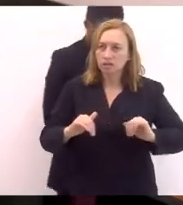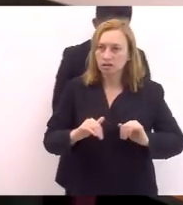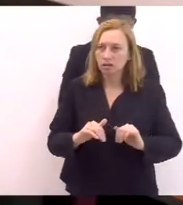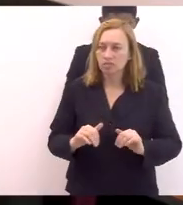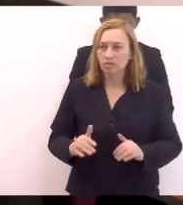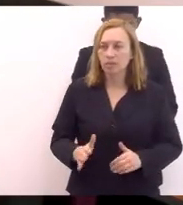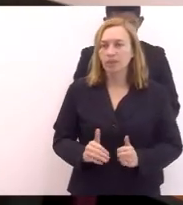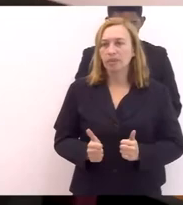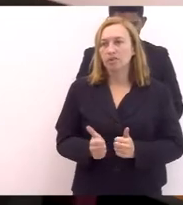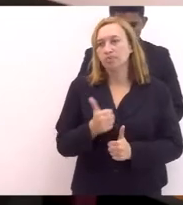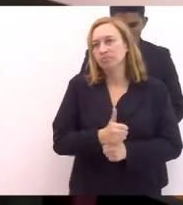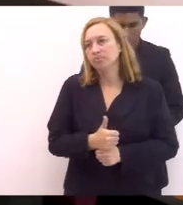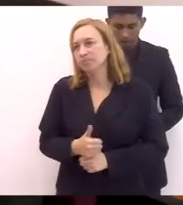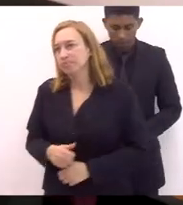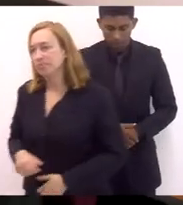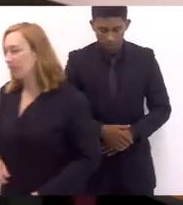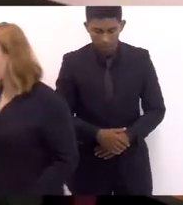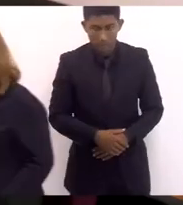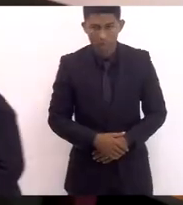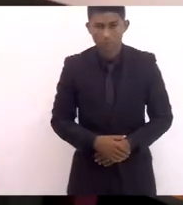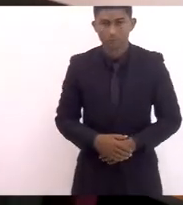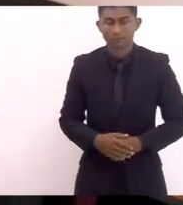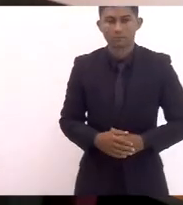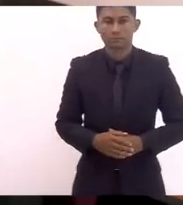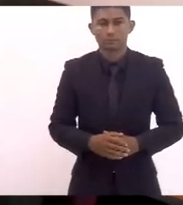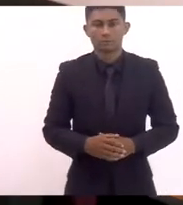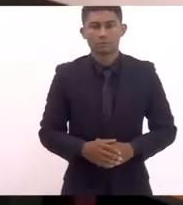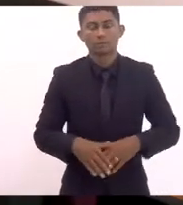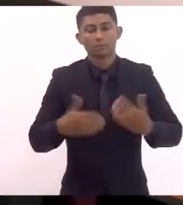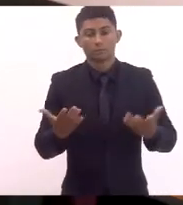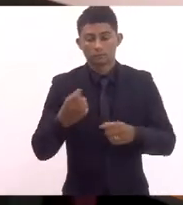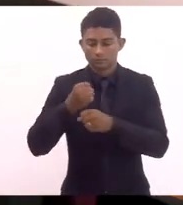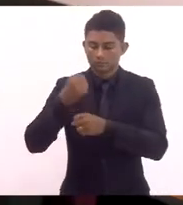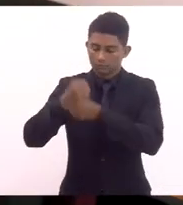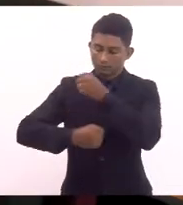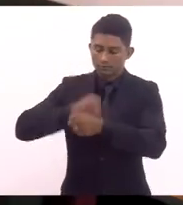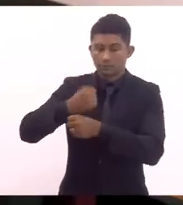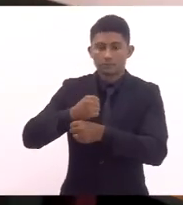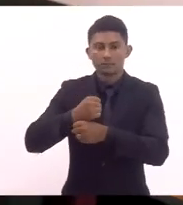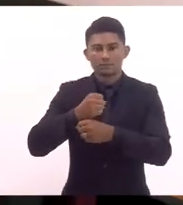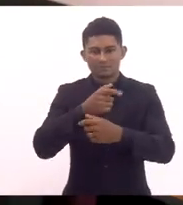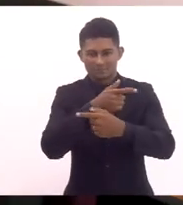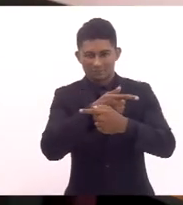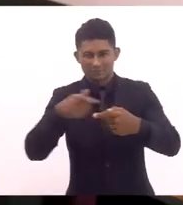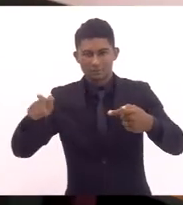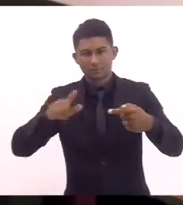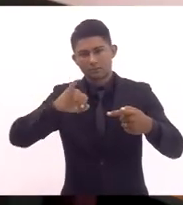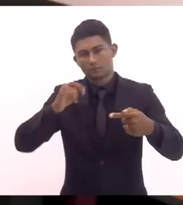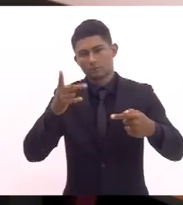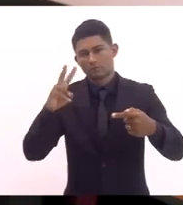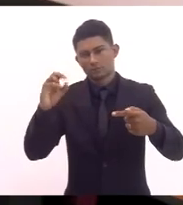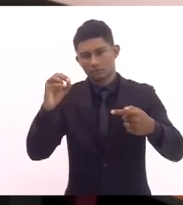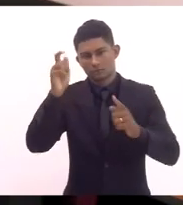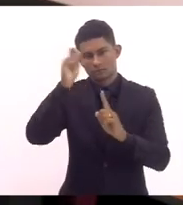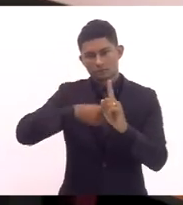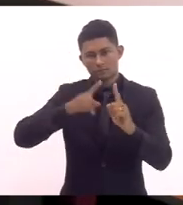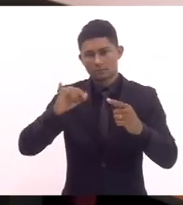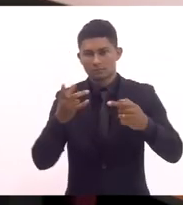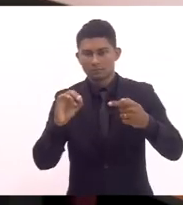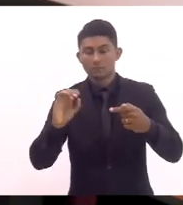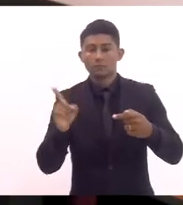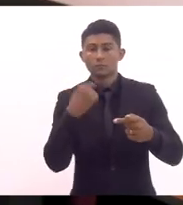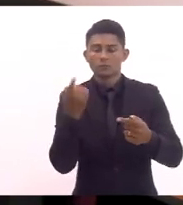traz uma melhor Ótica para a política pública e esse ano na primeira semana de julho a gente está lançando a segunda